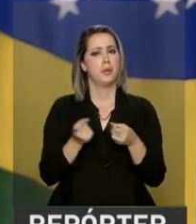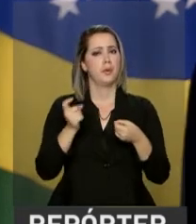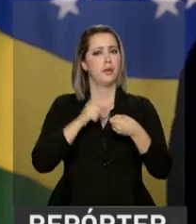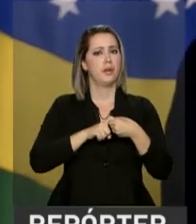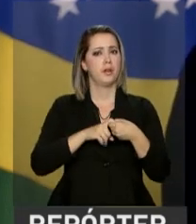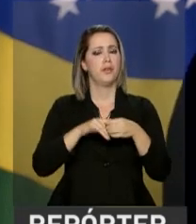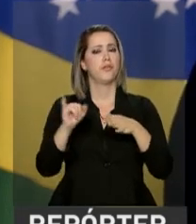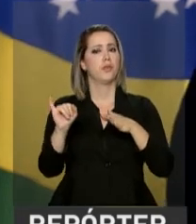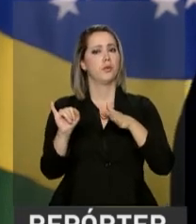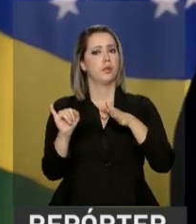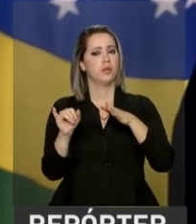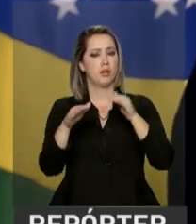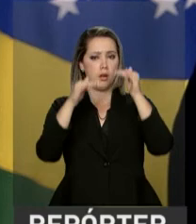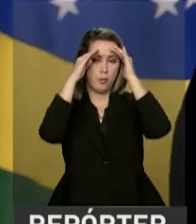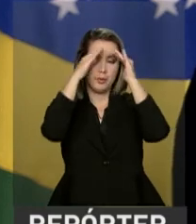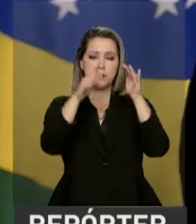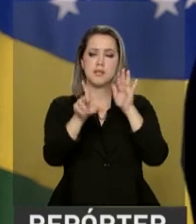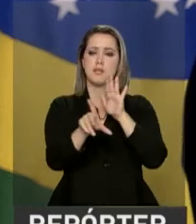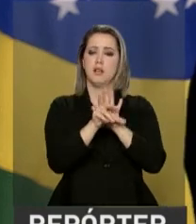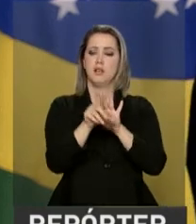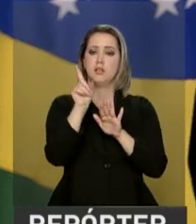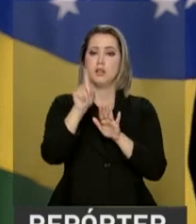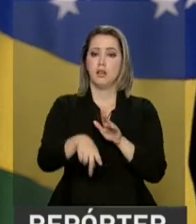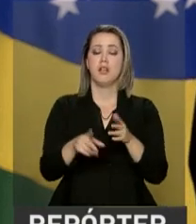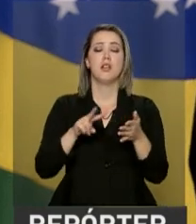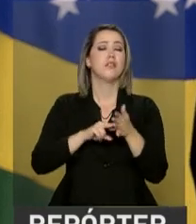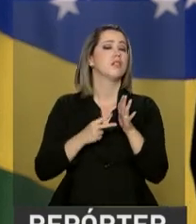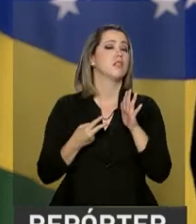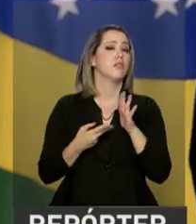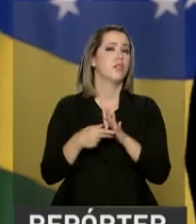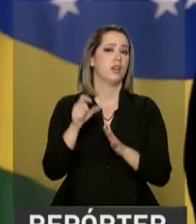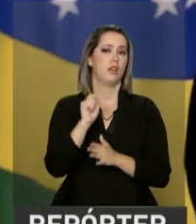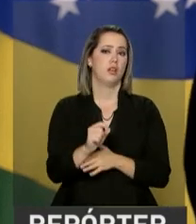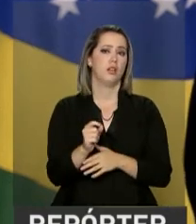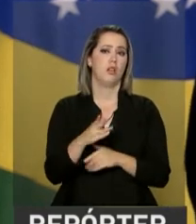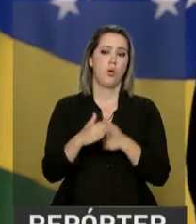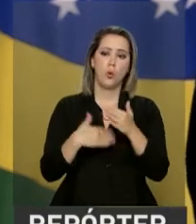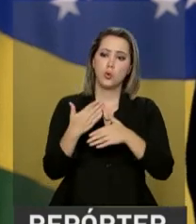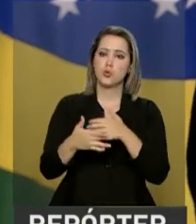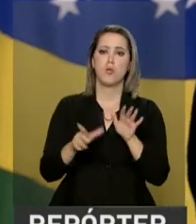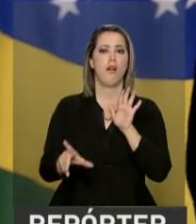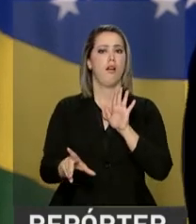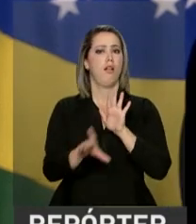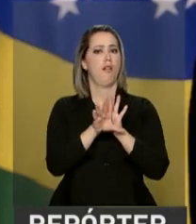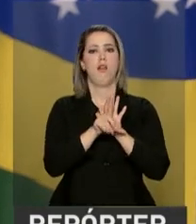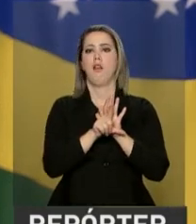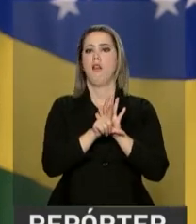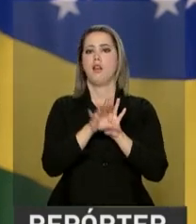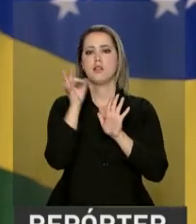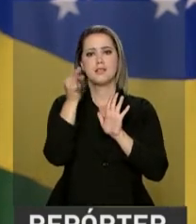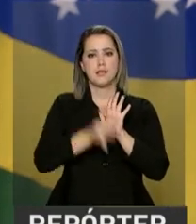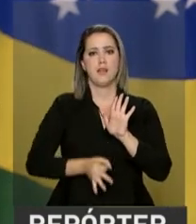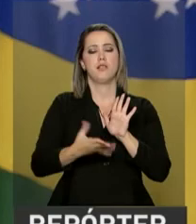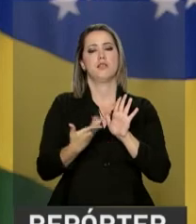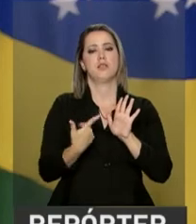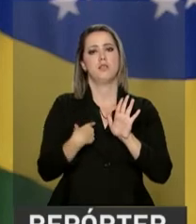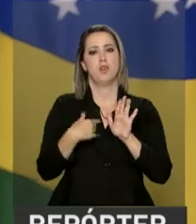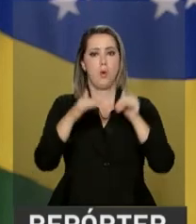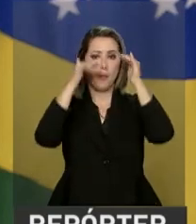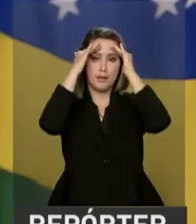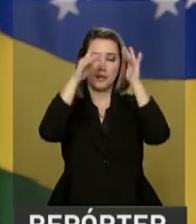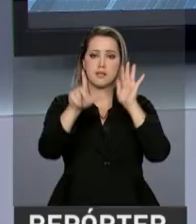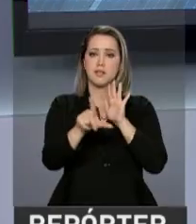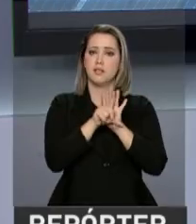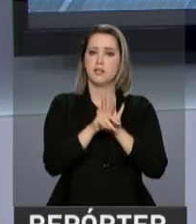recuperação da institucionalidade significa precisamente a manutenção da ordem. Significa, sim, o cumprimento da